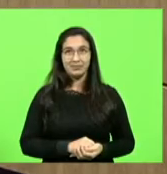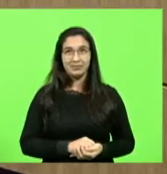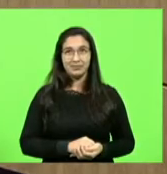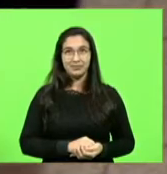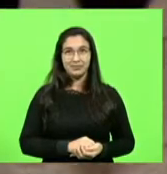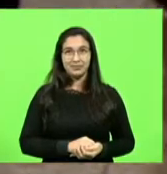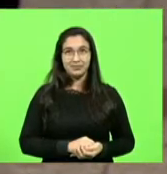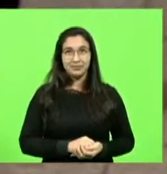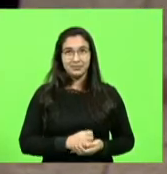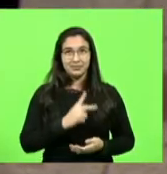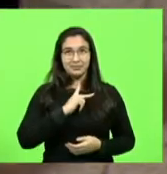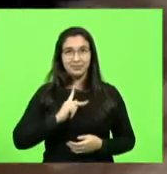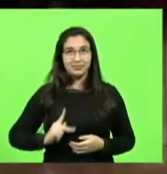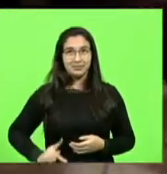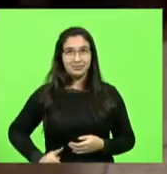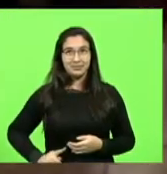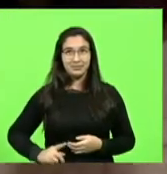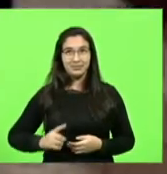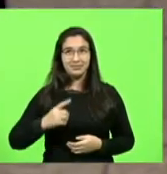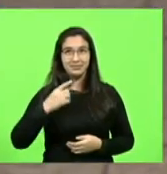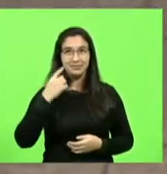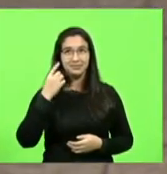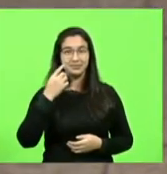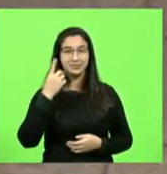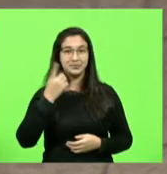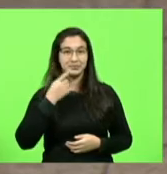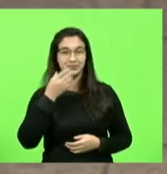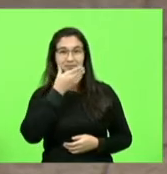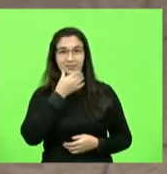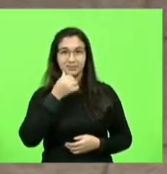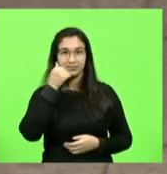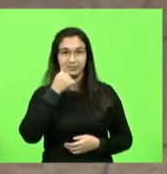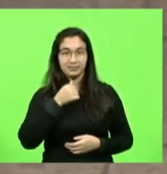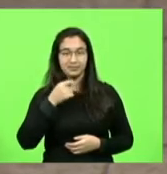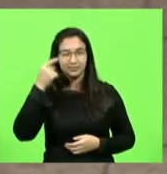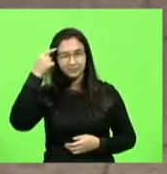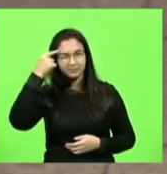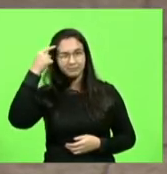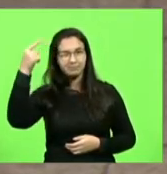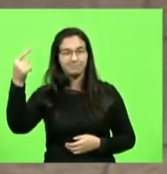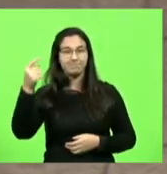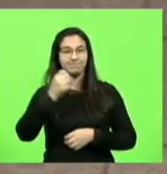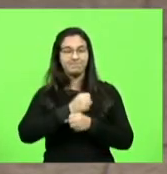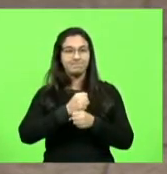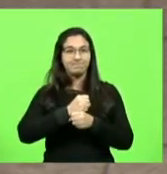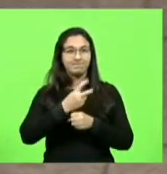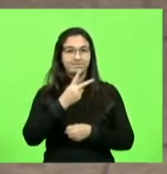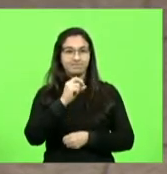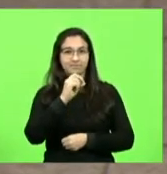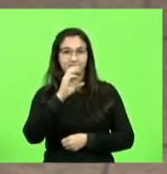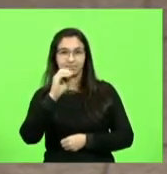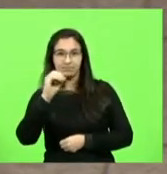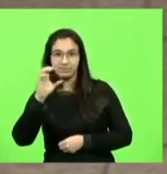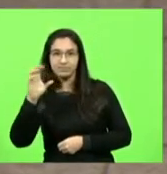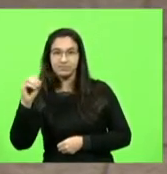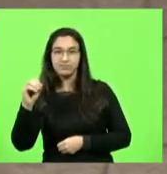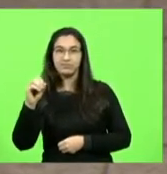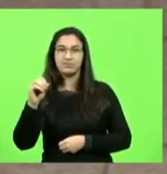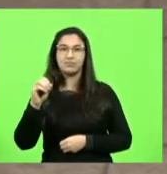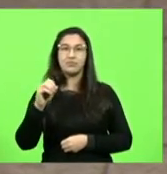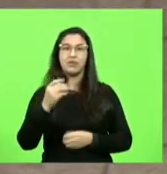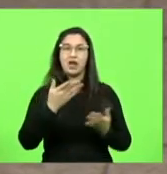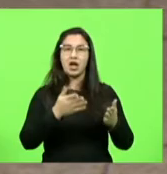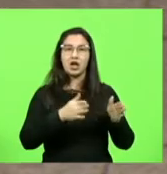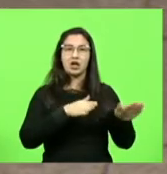Senhor presidente, senhoras e senhores parlamentares, eu me lembro que no ano 2000, para sair o trevo entre